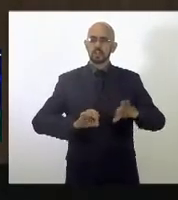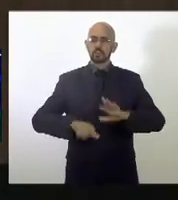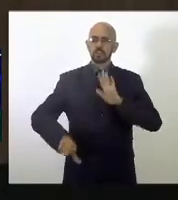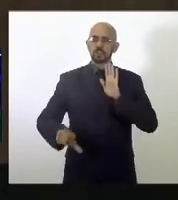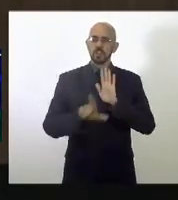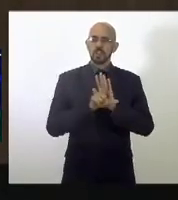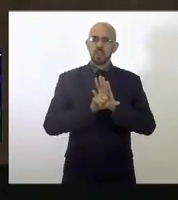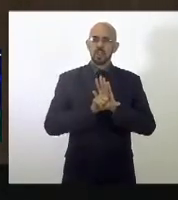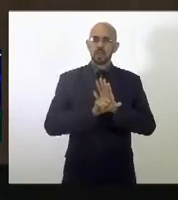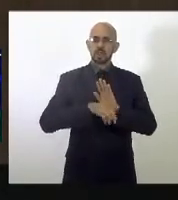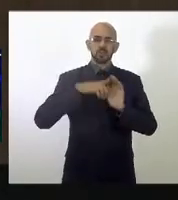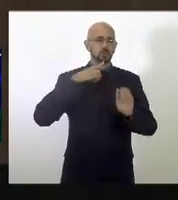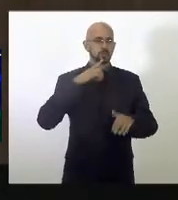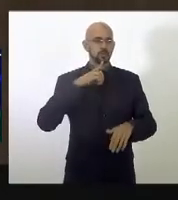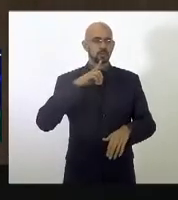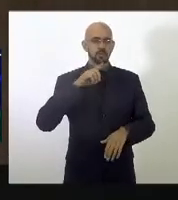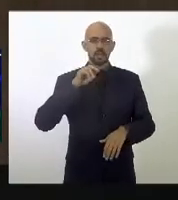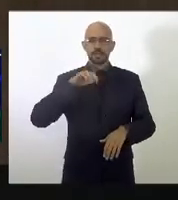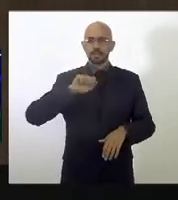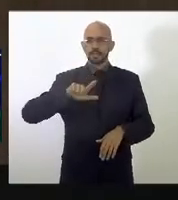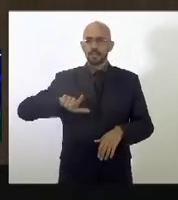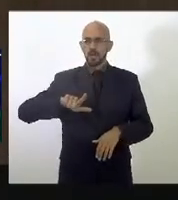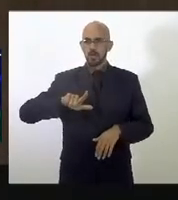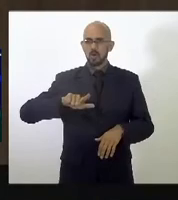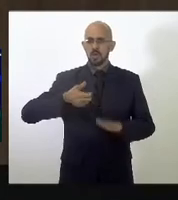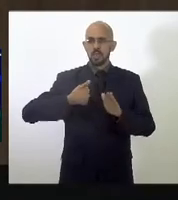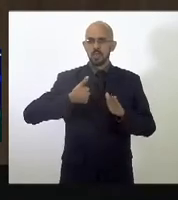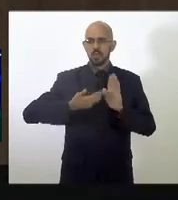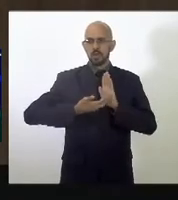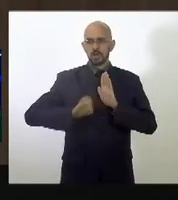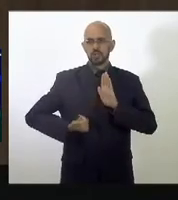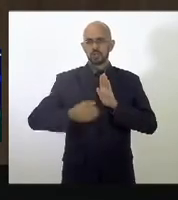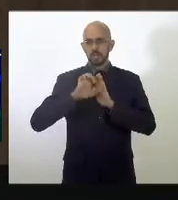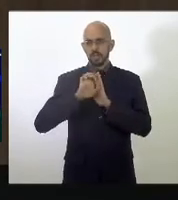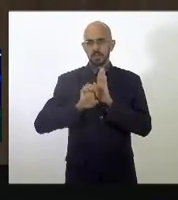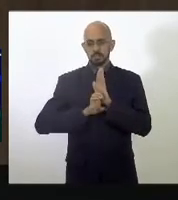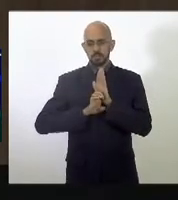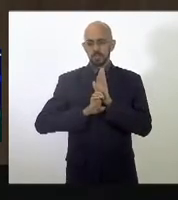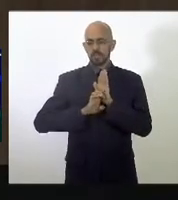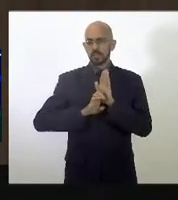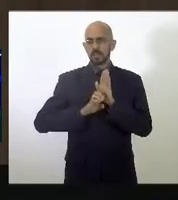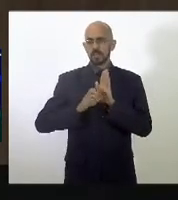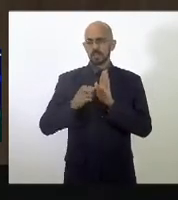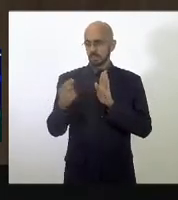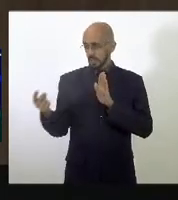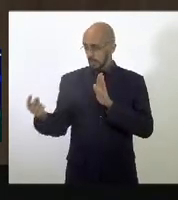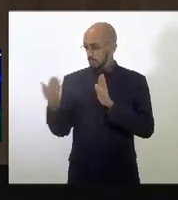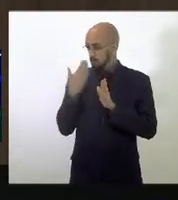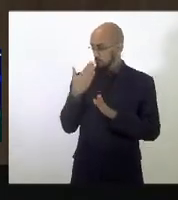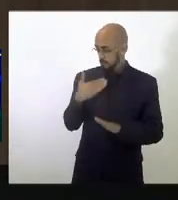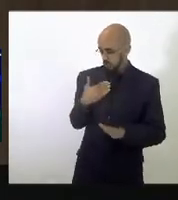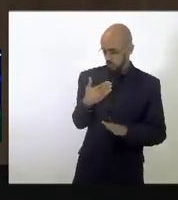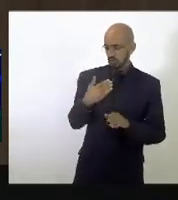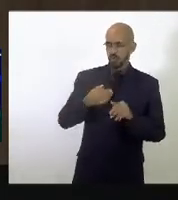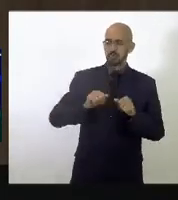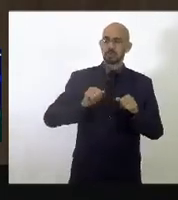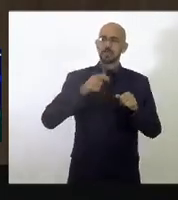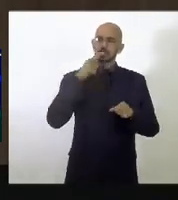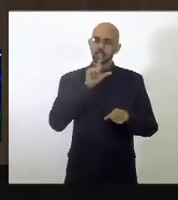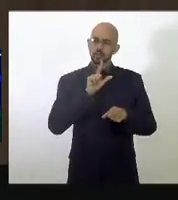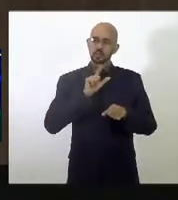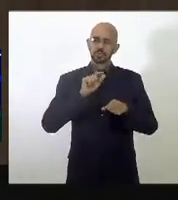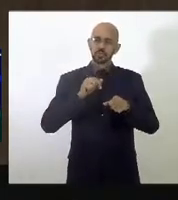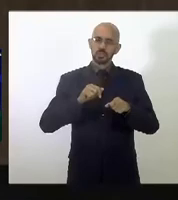André Librelon. Eu retirei a emenda a pedido do deputado para que a gente pudesse dar